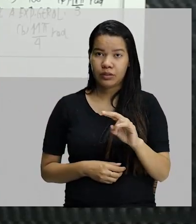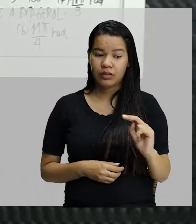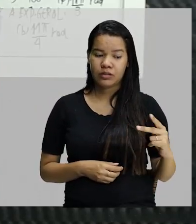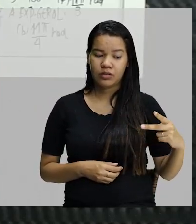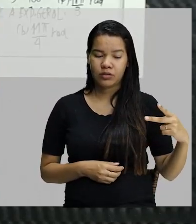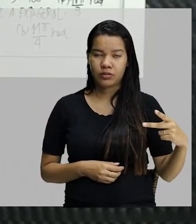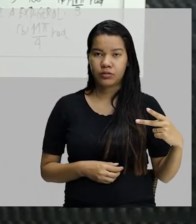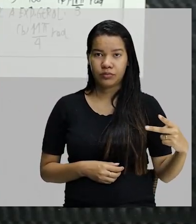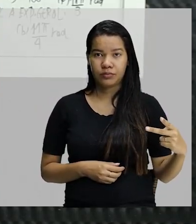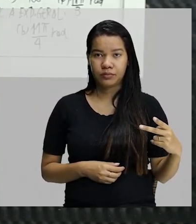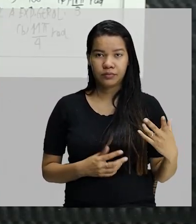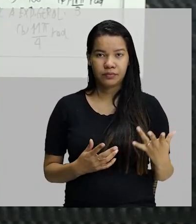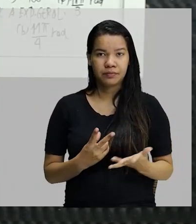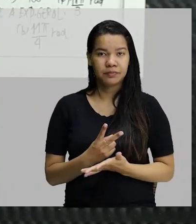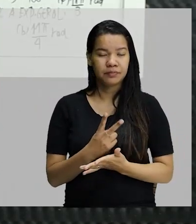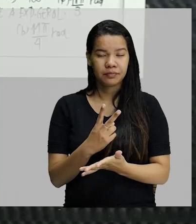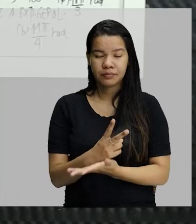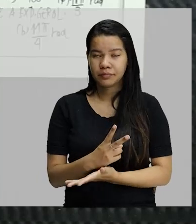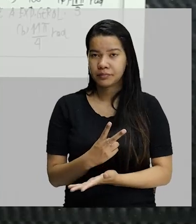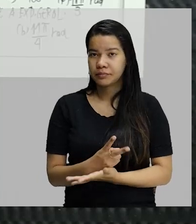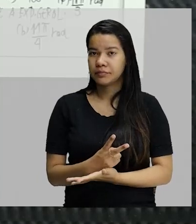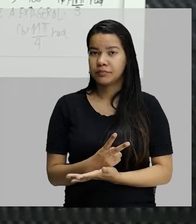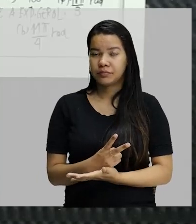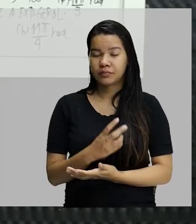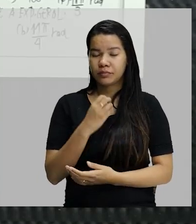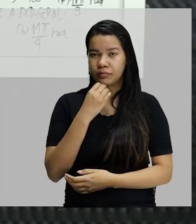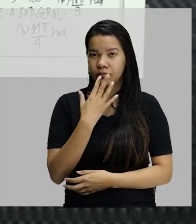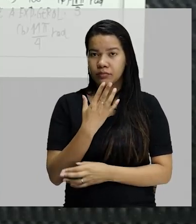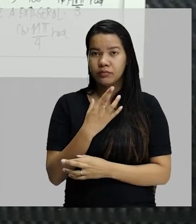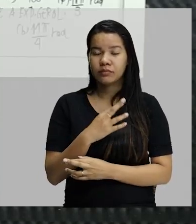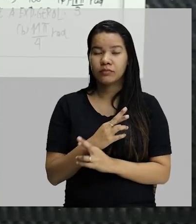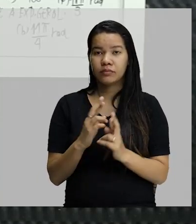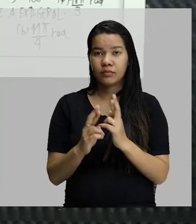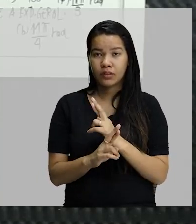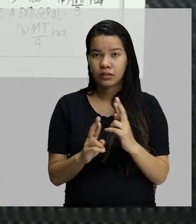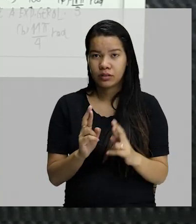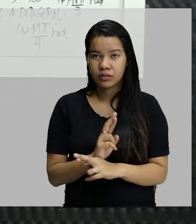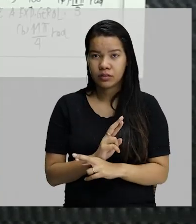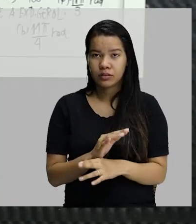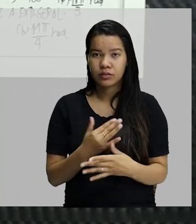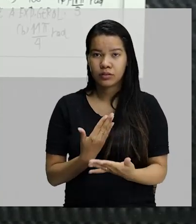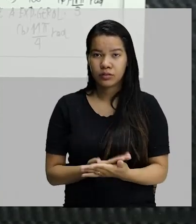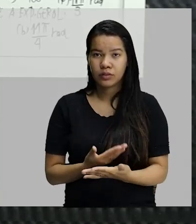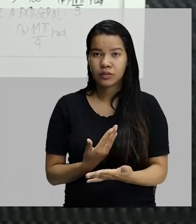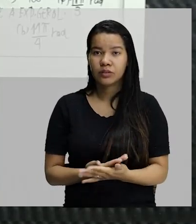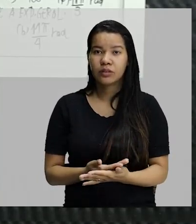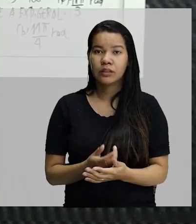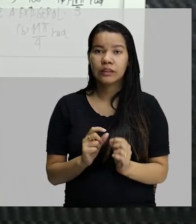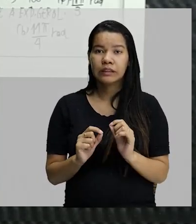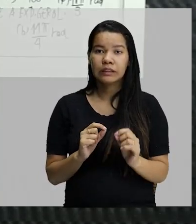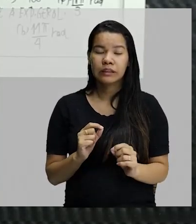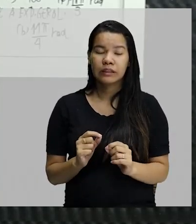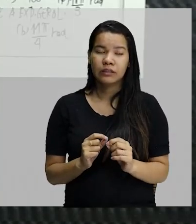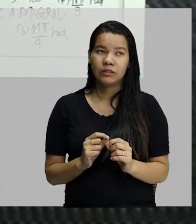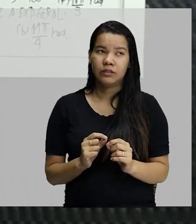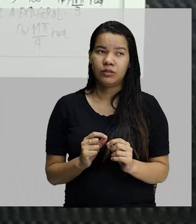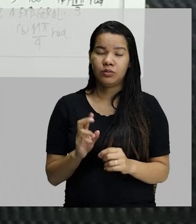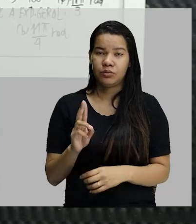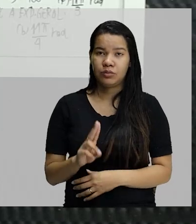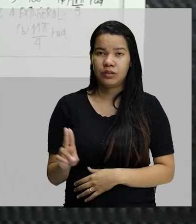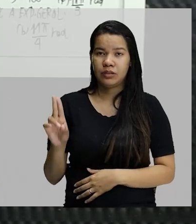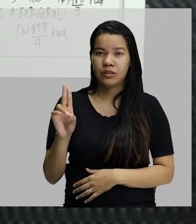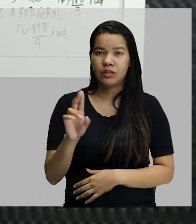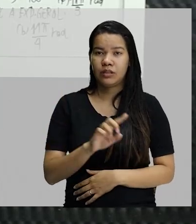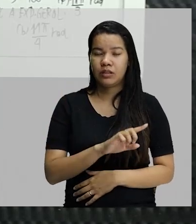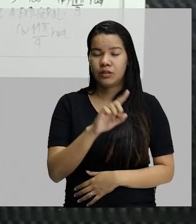negativos. Então é sempre conveniente na trigonometria, quando eu estiver estudando trigonometria, que eu trabalhe com arcos